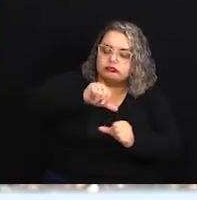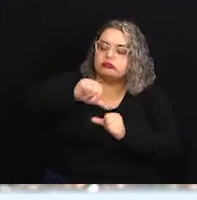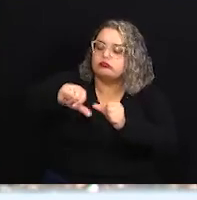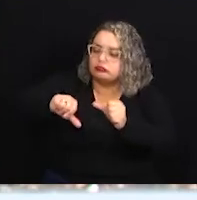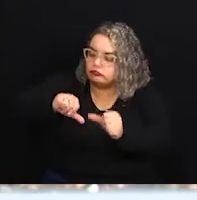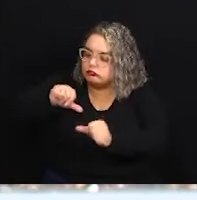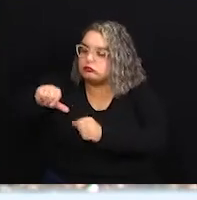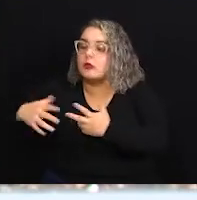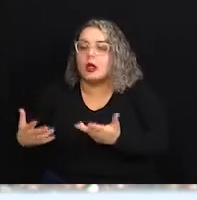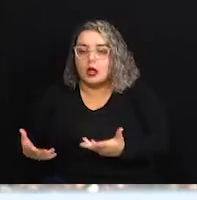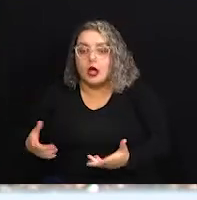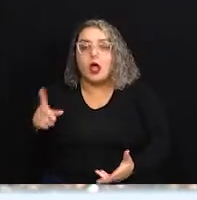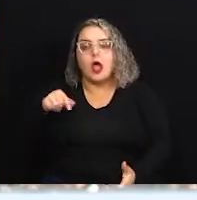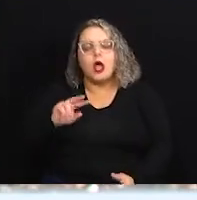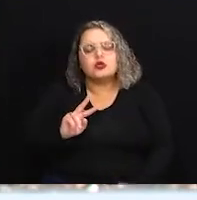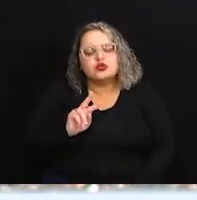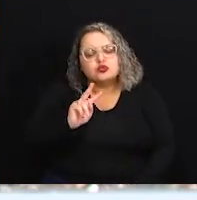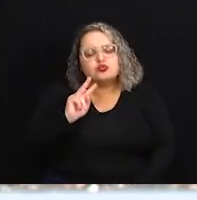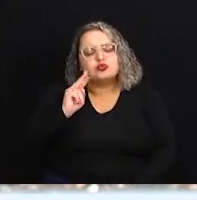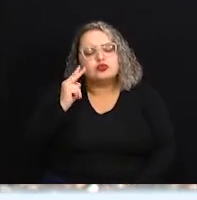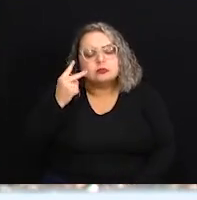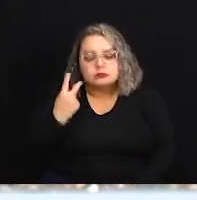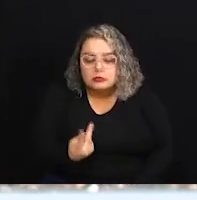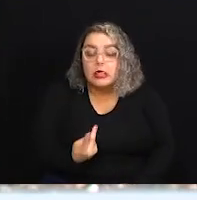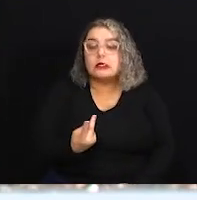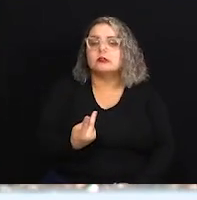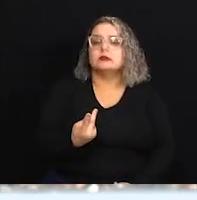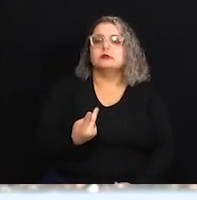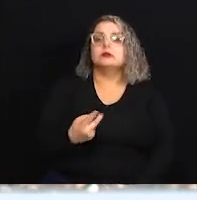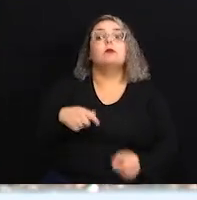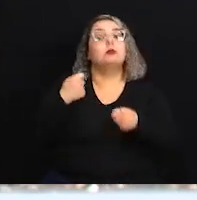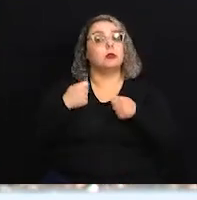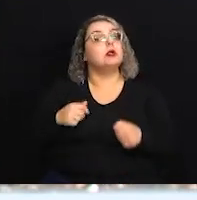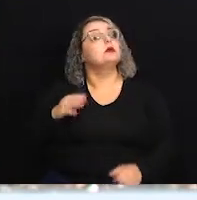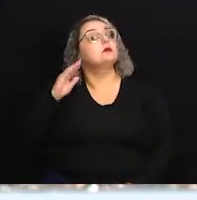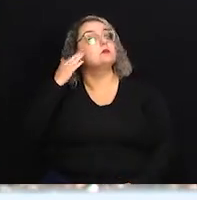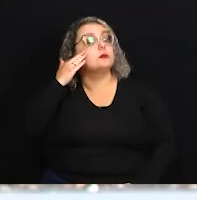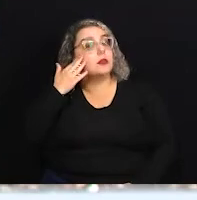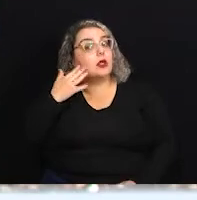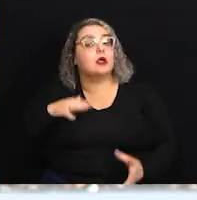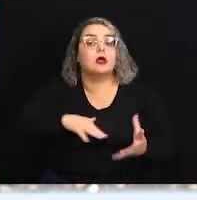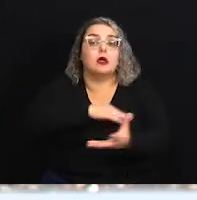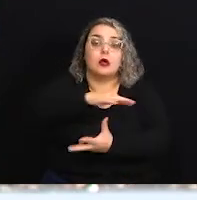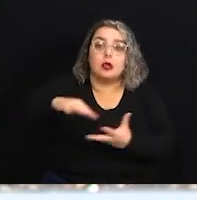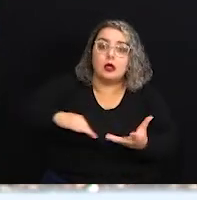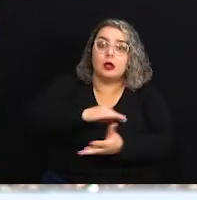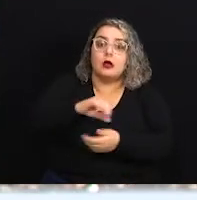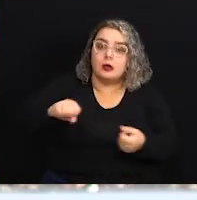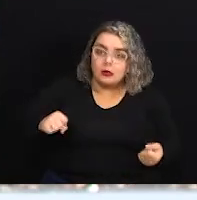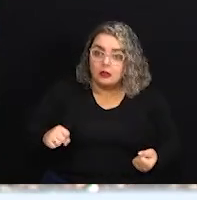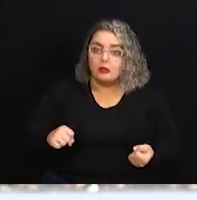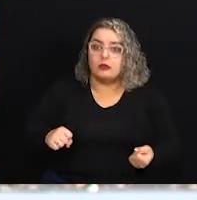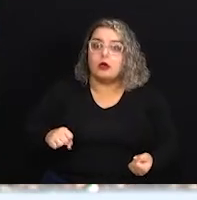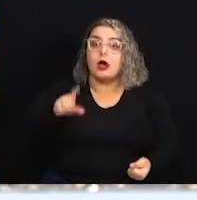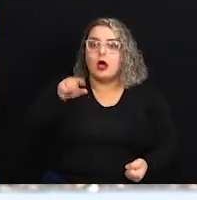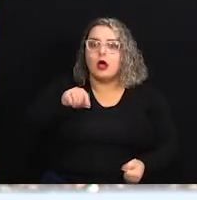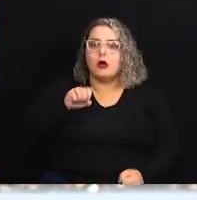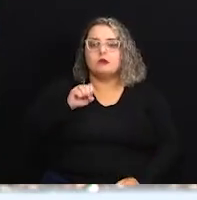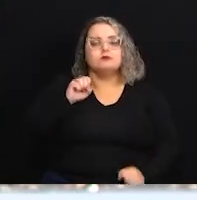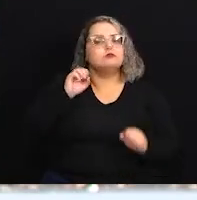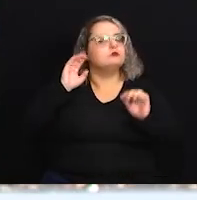mudando. Nós estamos num processo de transformação e nós precisamos entender que a sustentabilidade